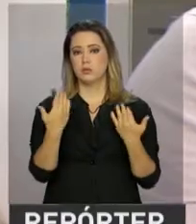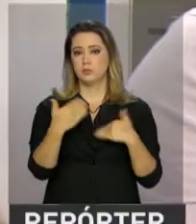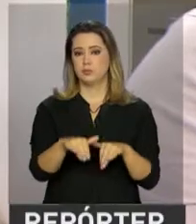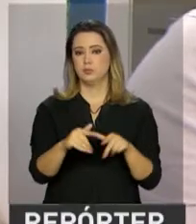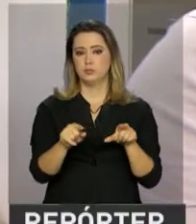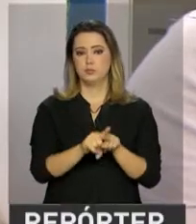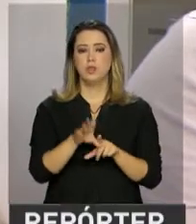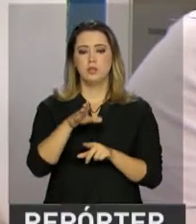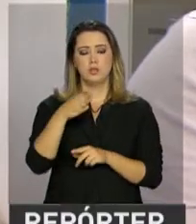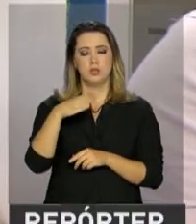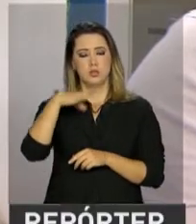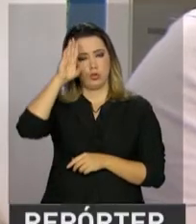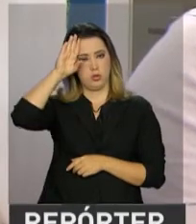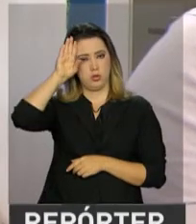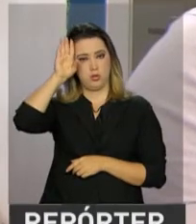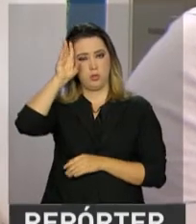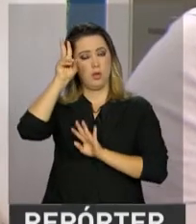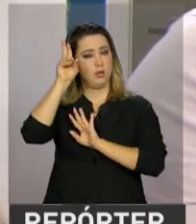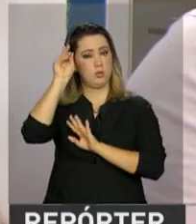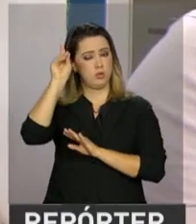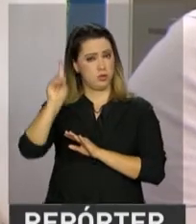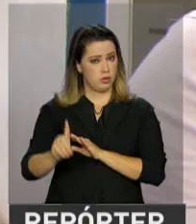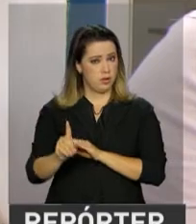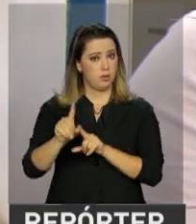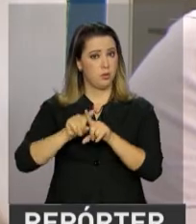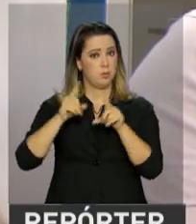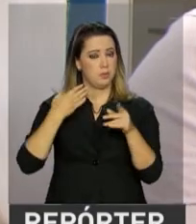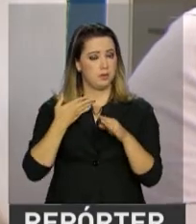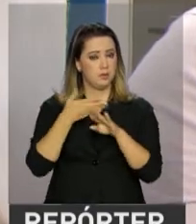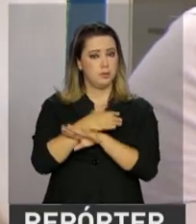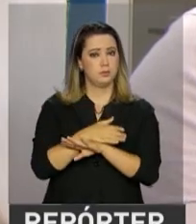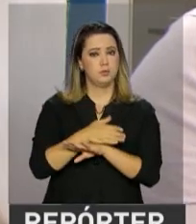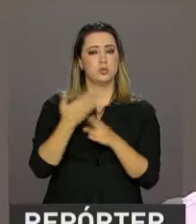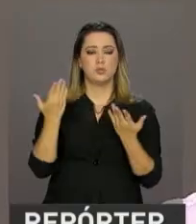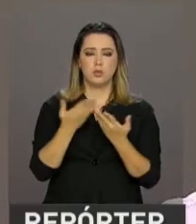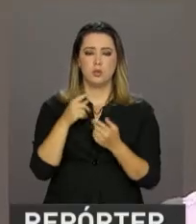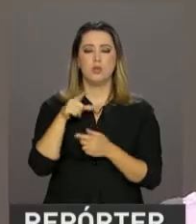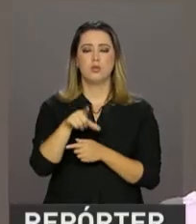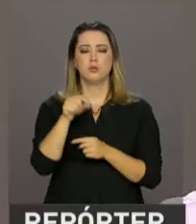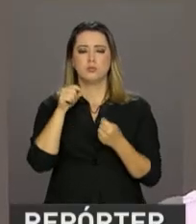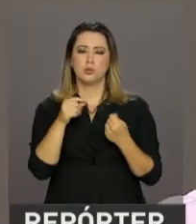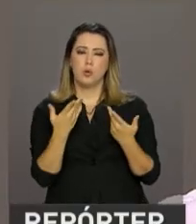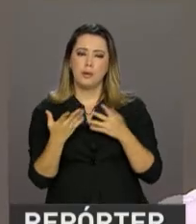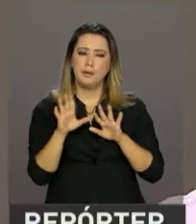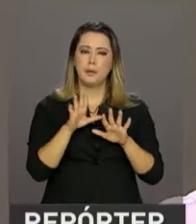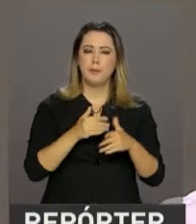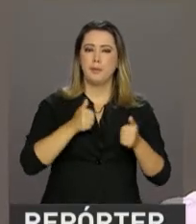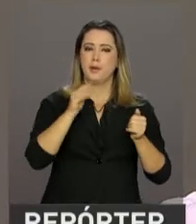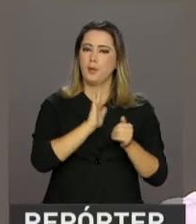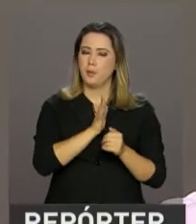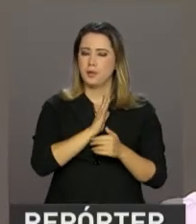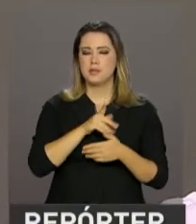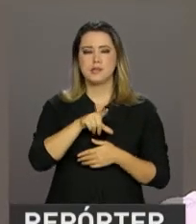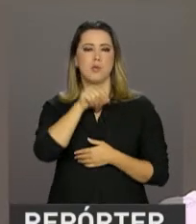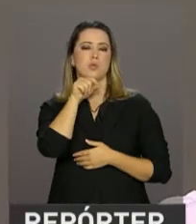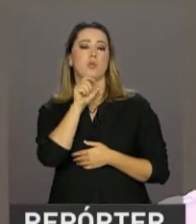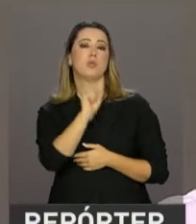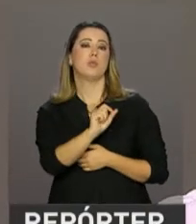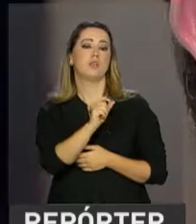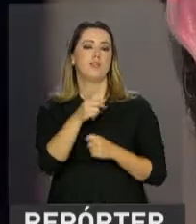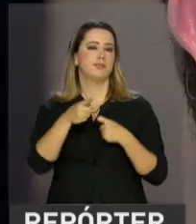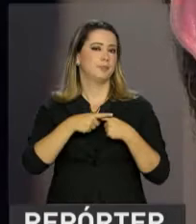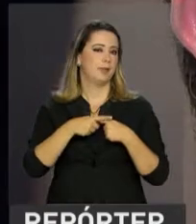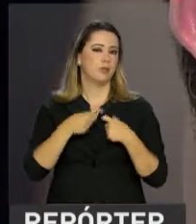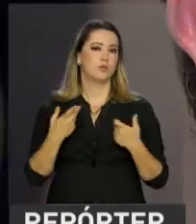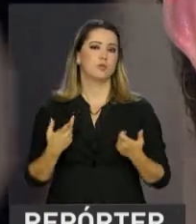ele já é formado em direito mas na hora de entrar no mercado de trabalho vê o coração batia mesmo era por medicina